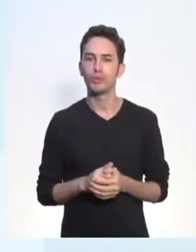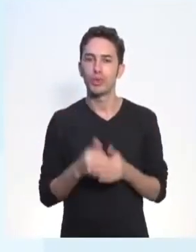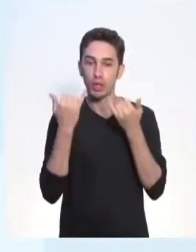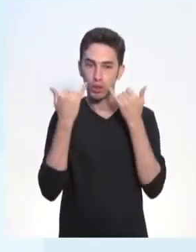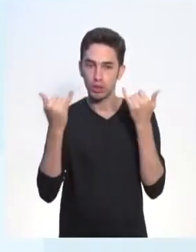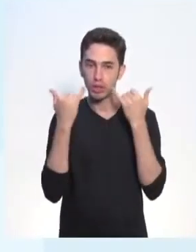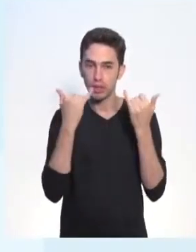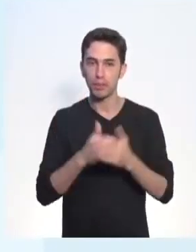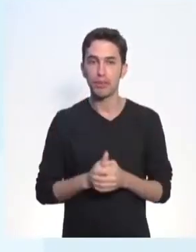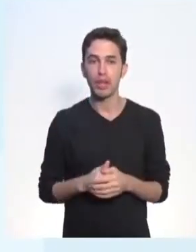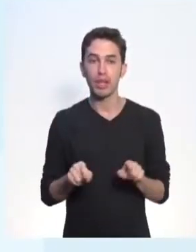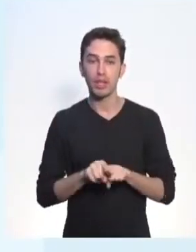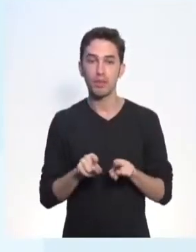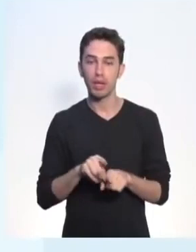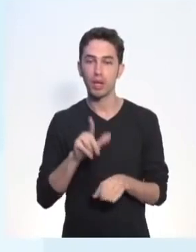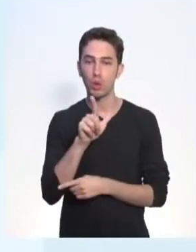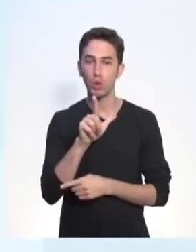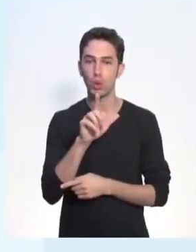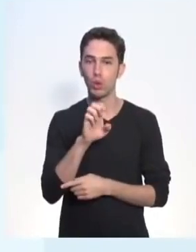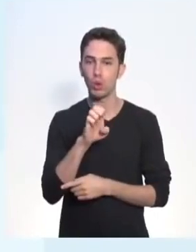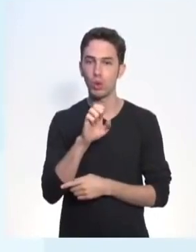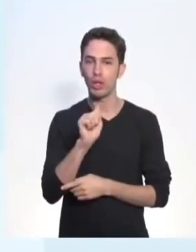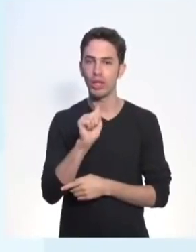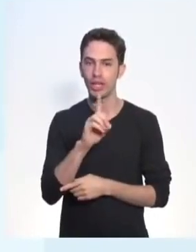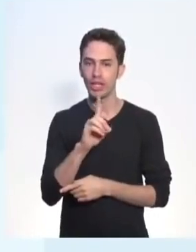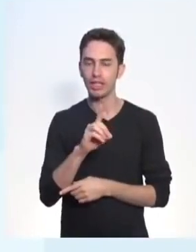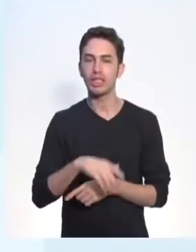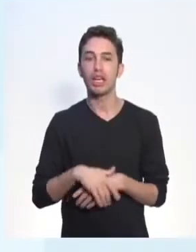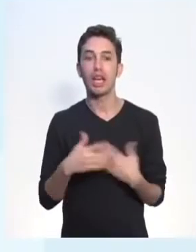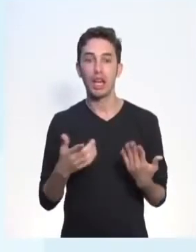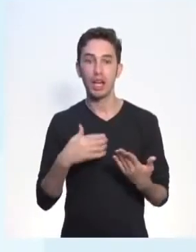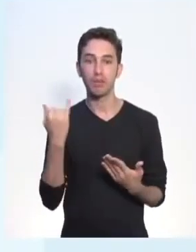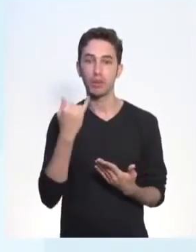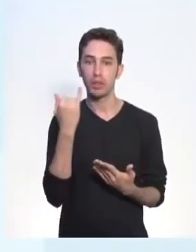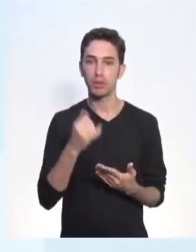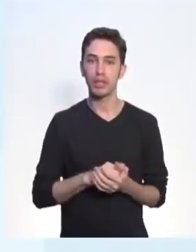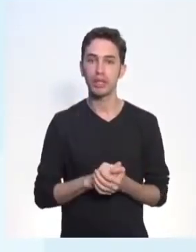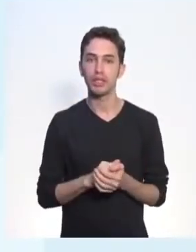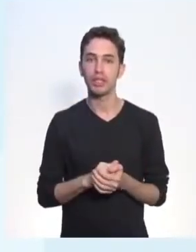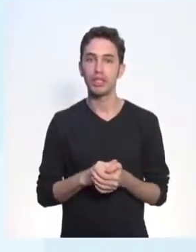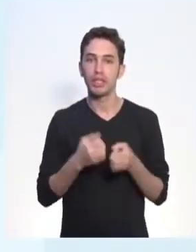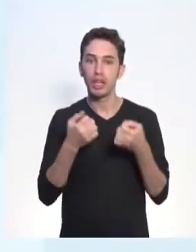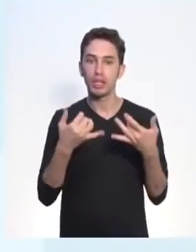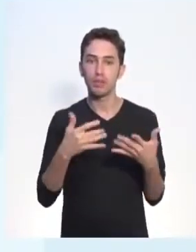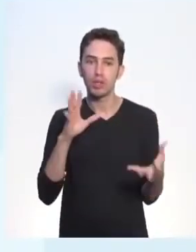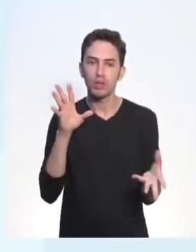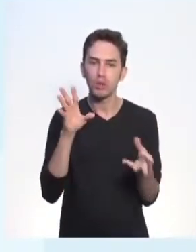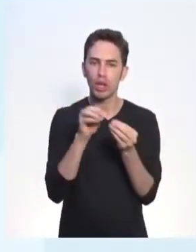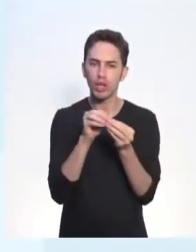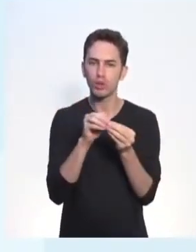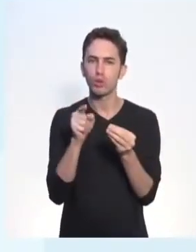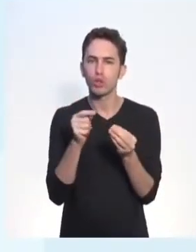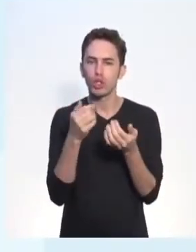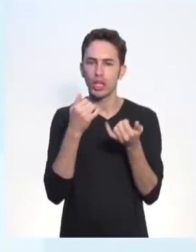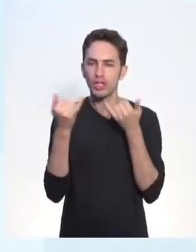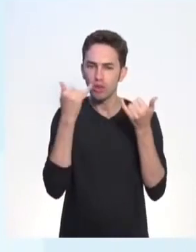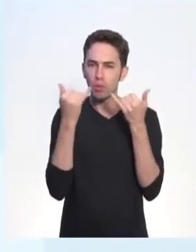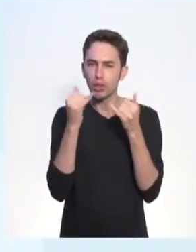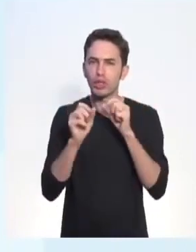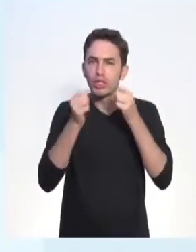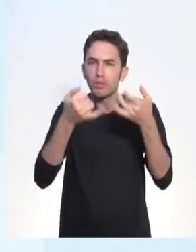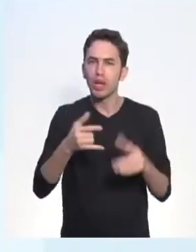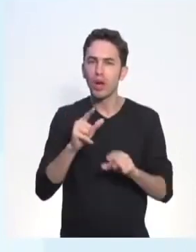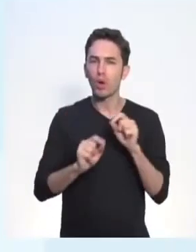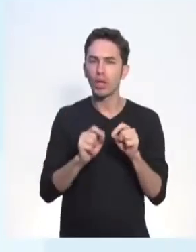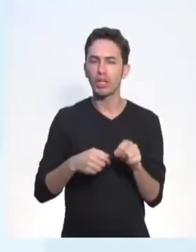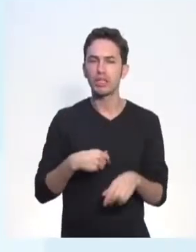da notícia é o lead, e essa parte resume informações essenciais do fato apresentado pelo texto. Geralmente responde a estas perguntas: